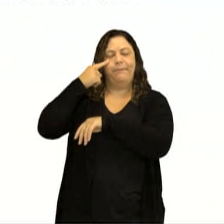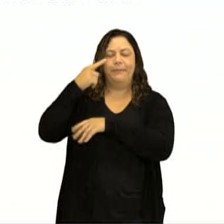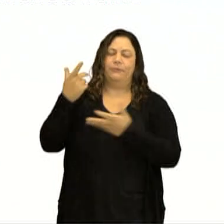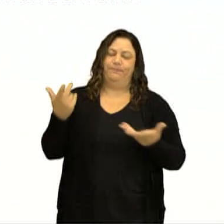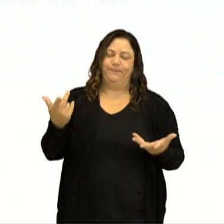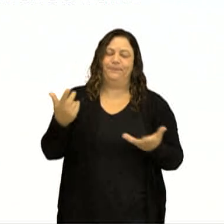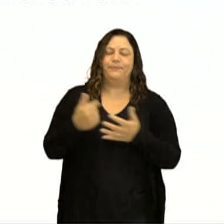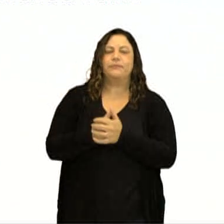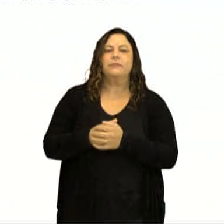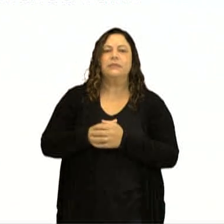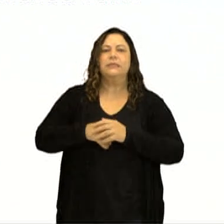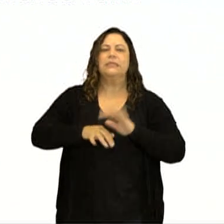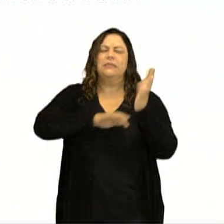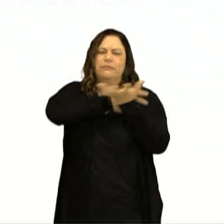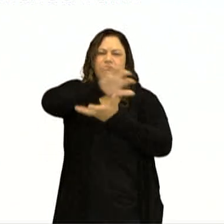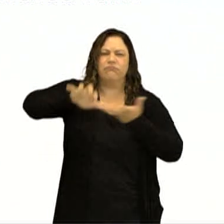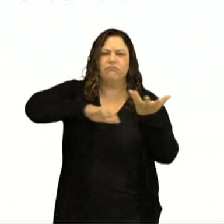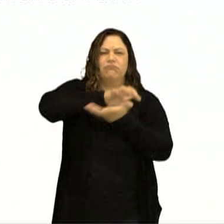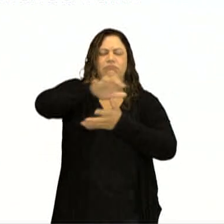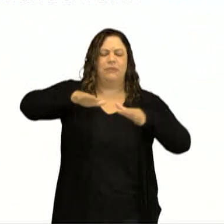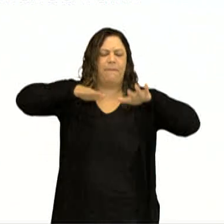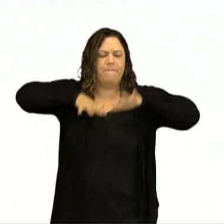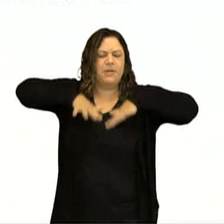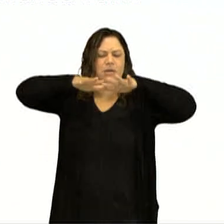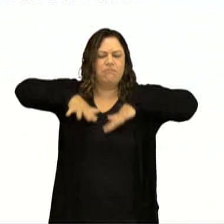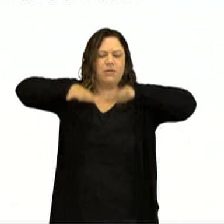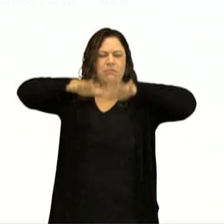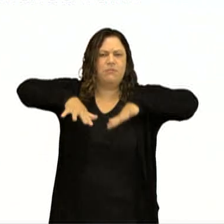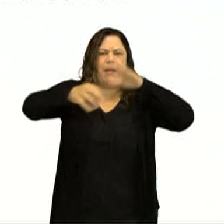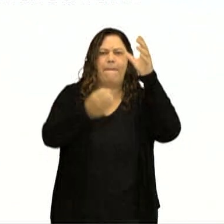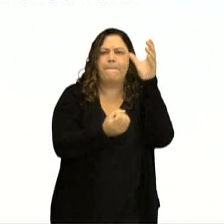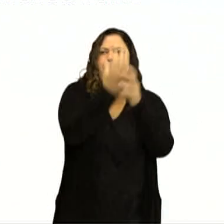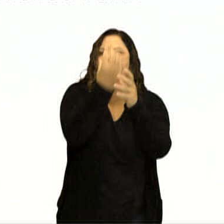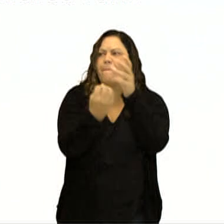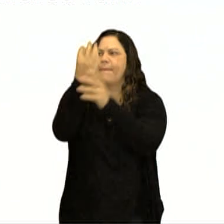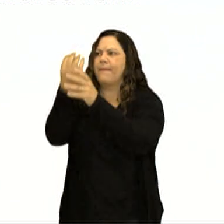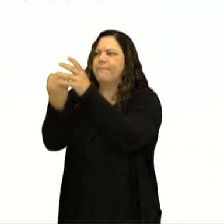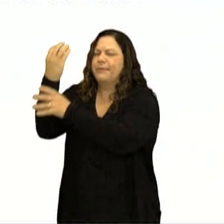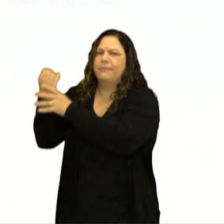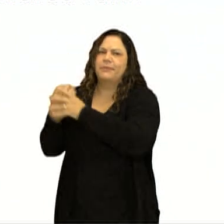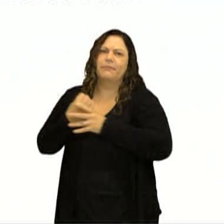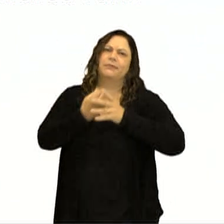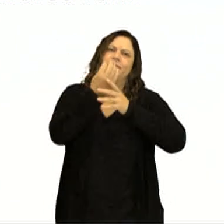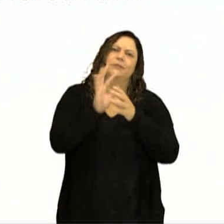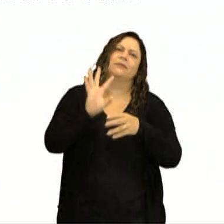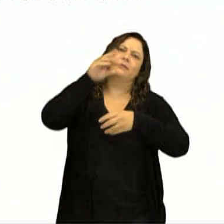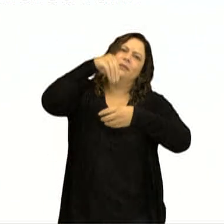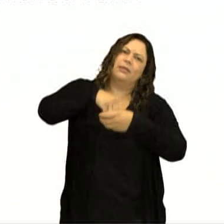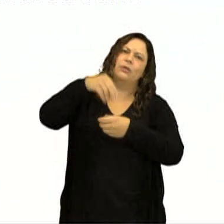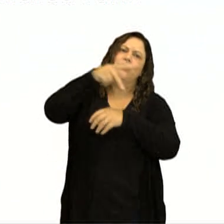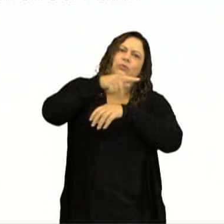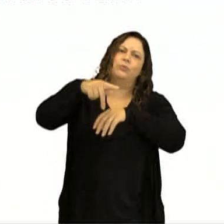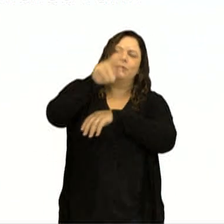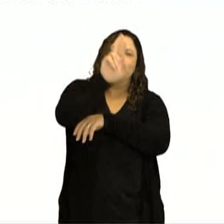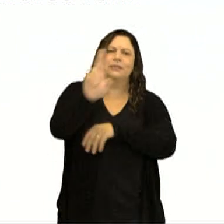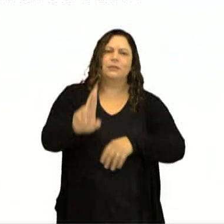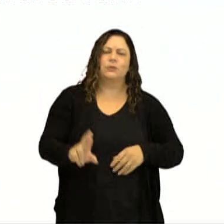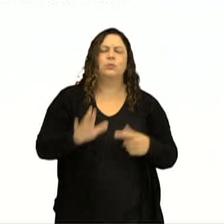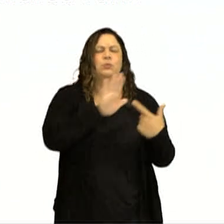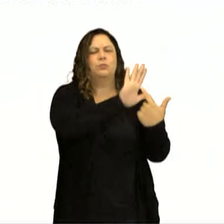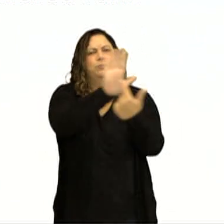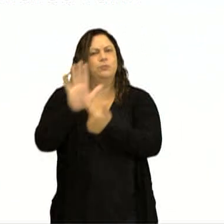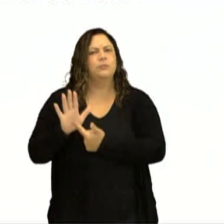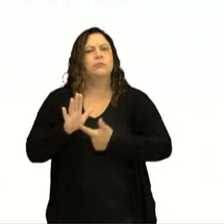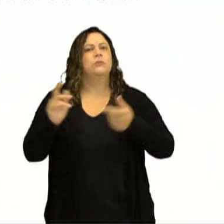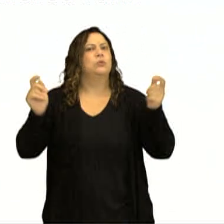as manifestações, os protestos, eles vão surgir em todo o território russo e isso vai acabar mostrando